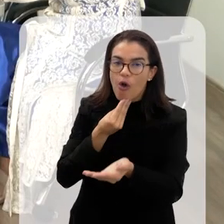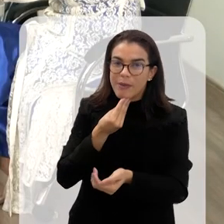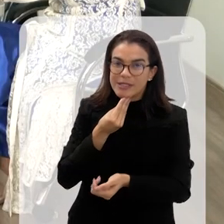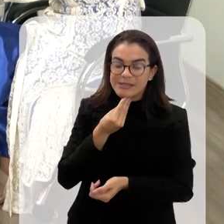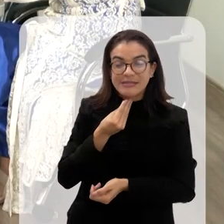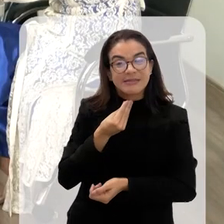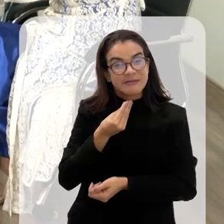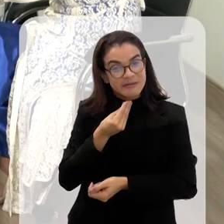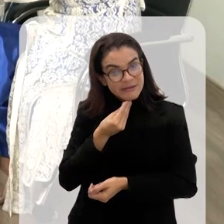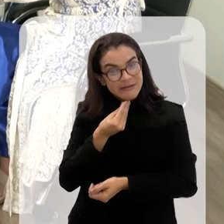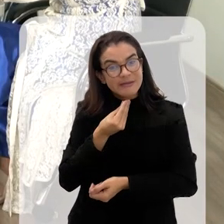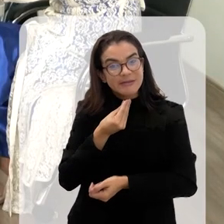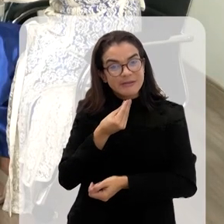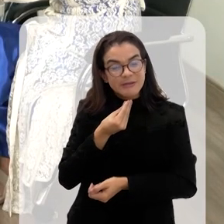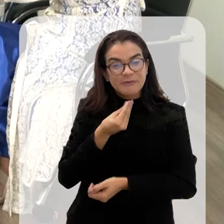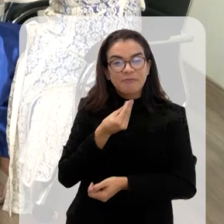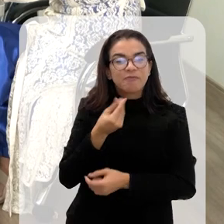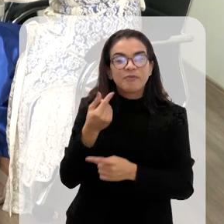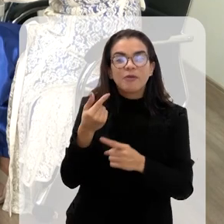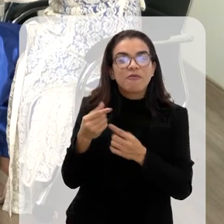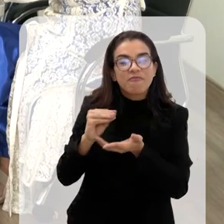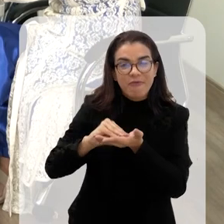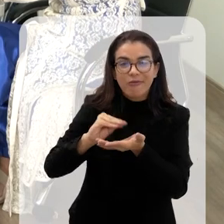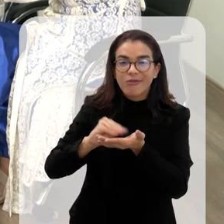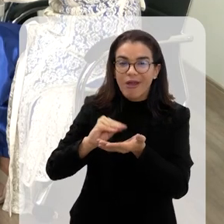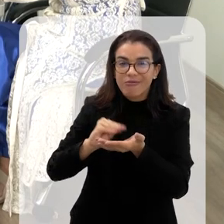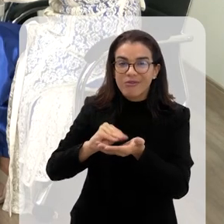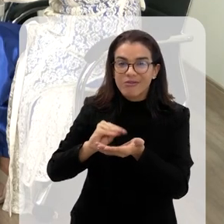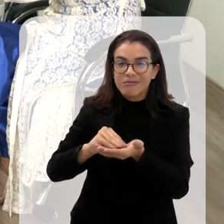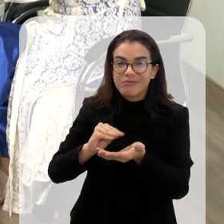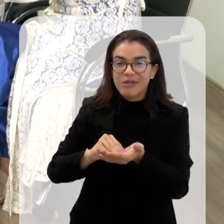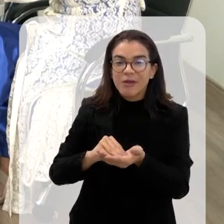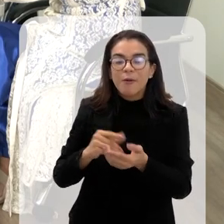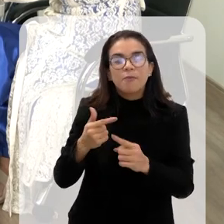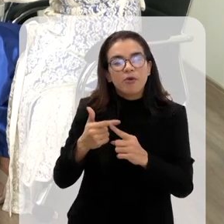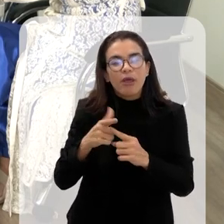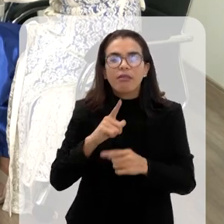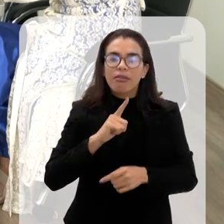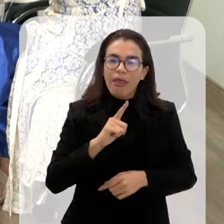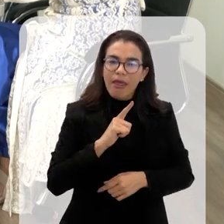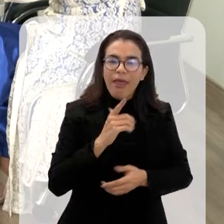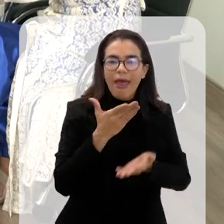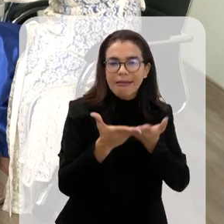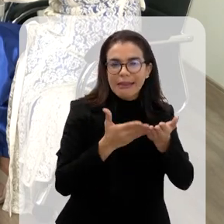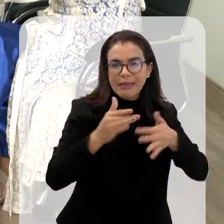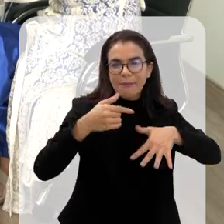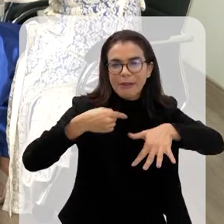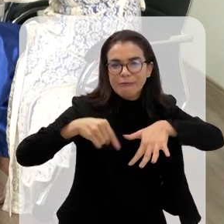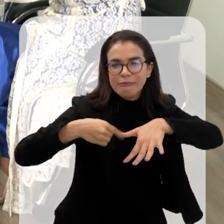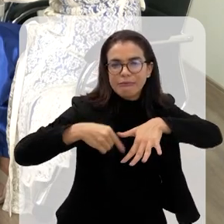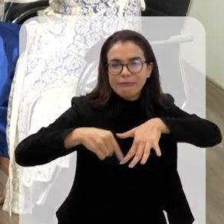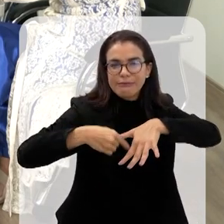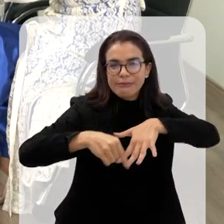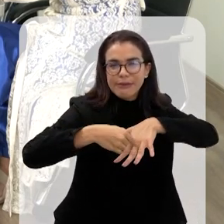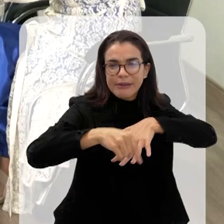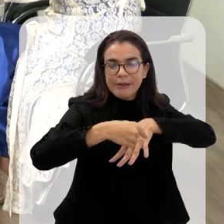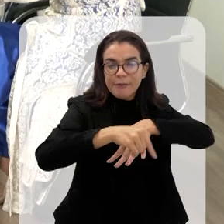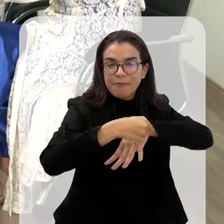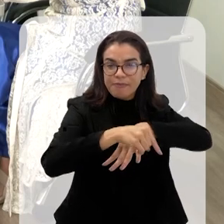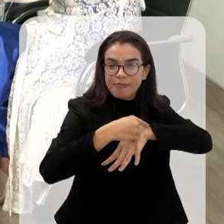queria o trabalho com os homens, que faltava ali, porque eles têm atendimento em todos os segmentos,